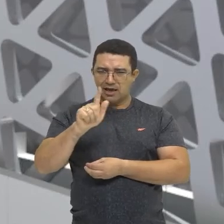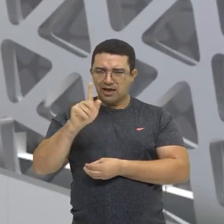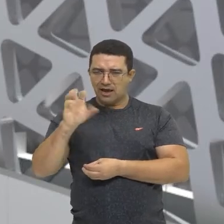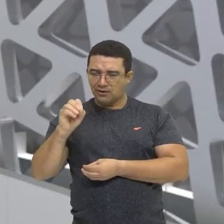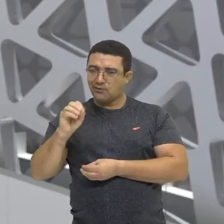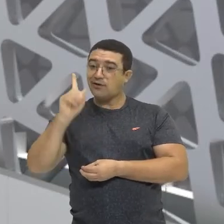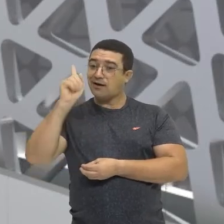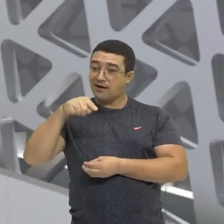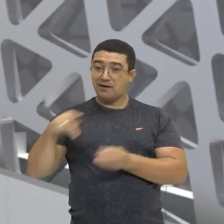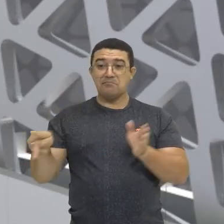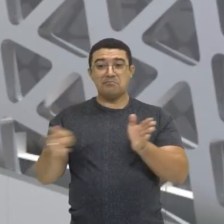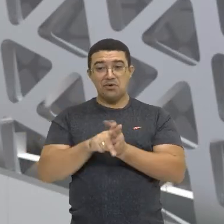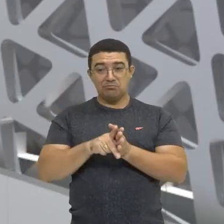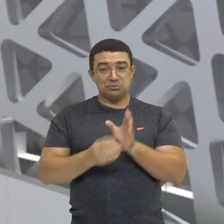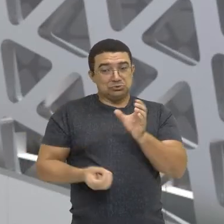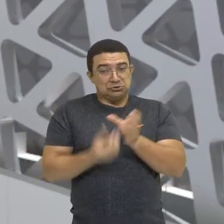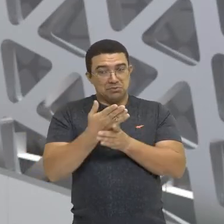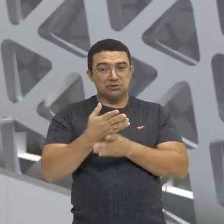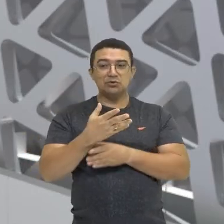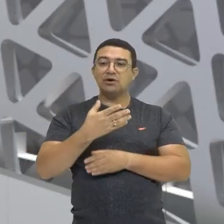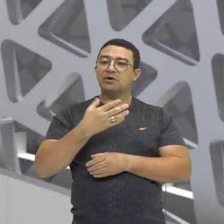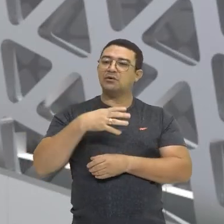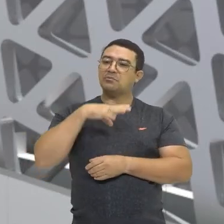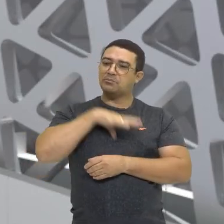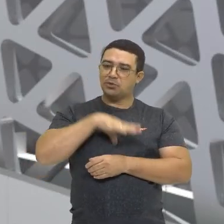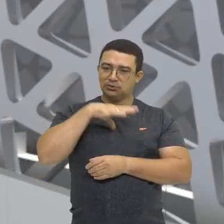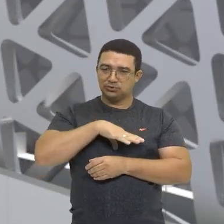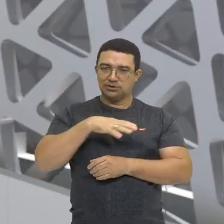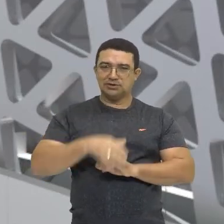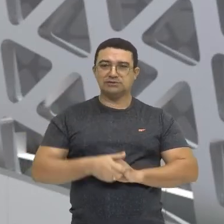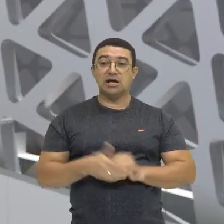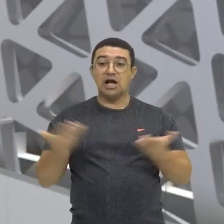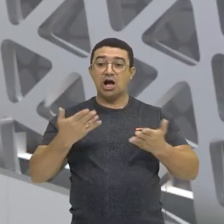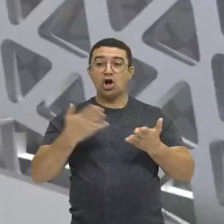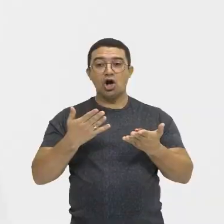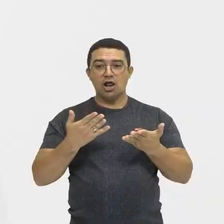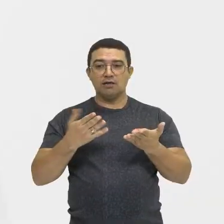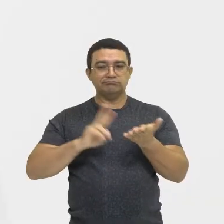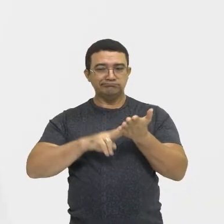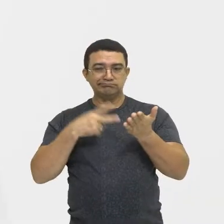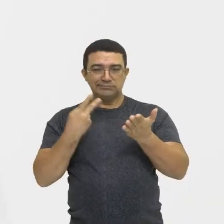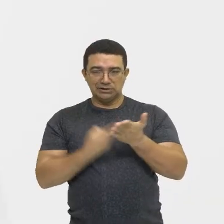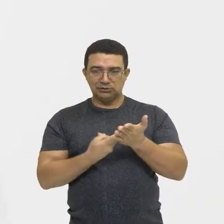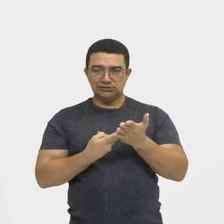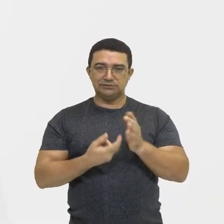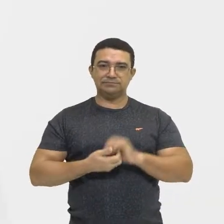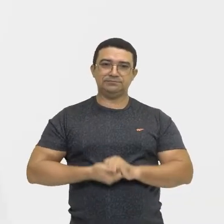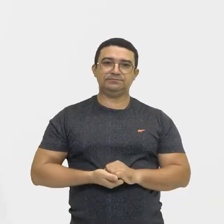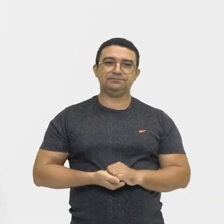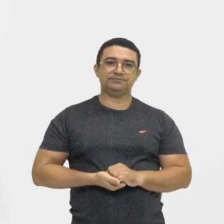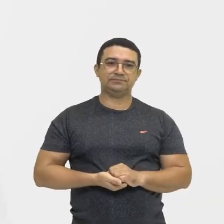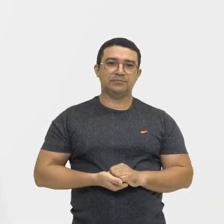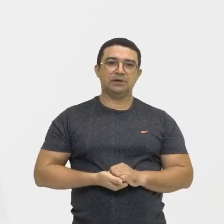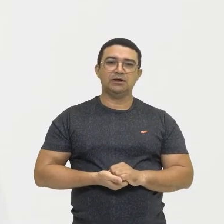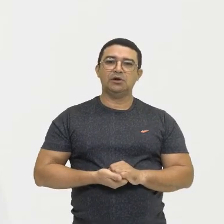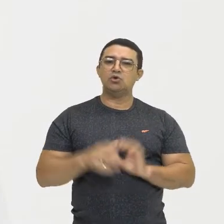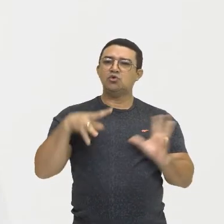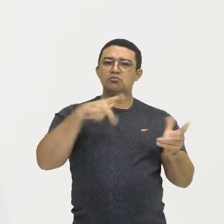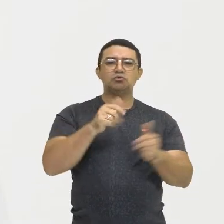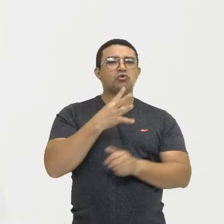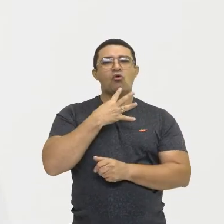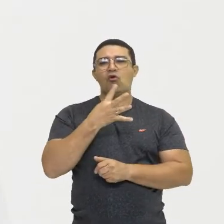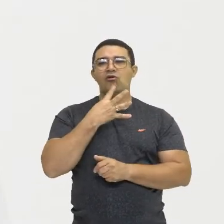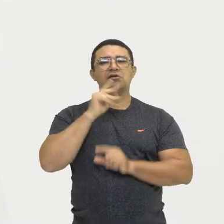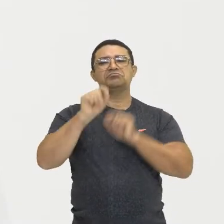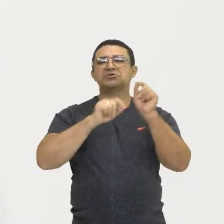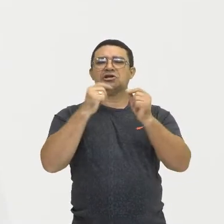é proto-português. Vamos lá, então, traduzir. O que era isso aí? No português contemporâneo, vamos lá. No mundo não